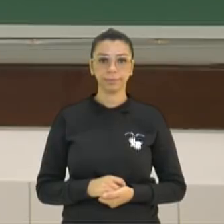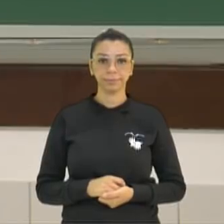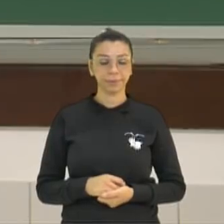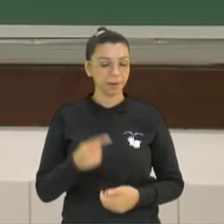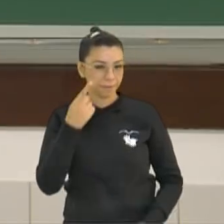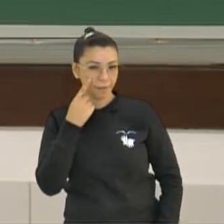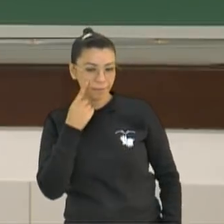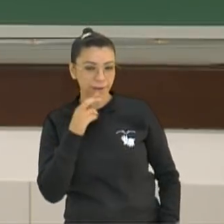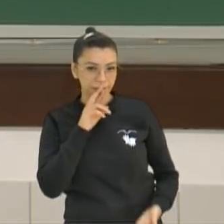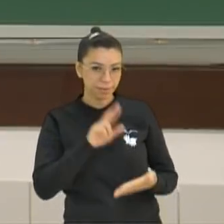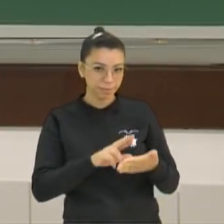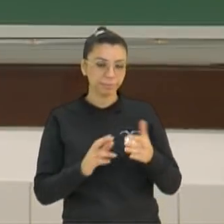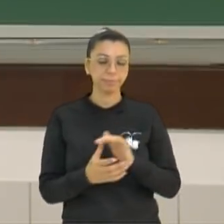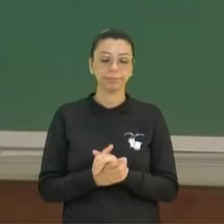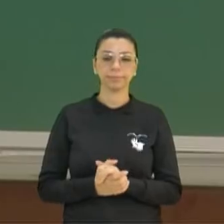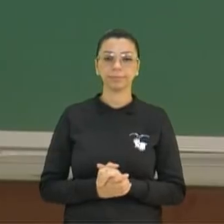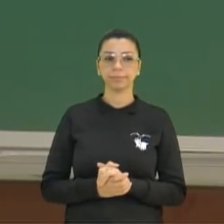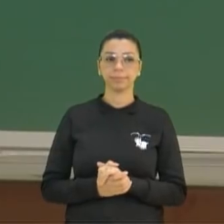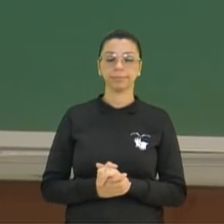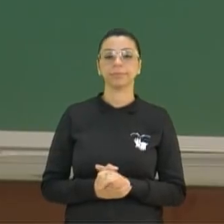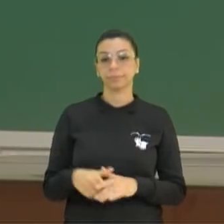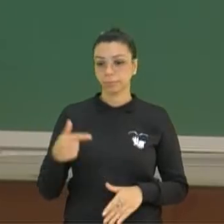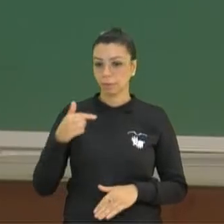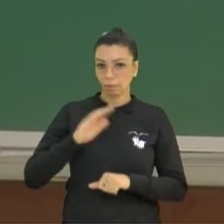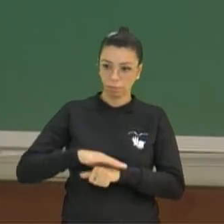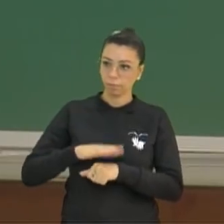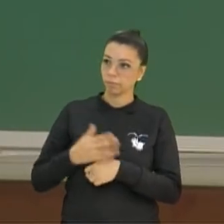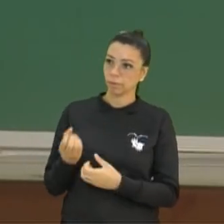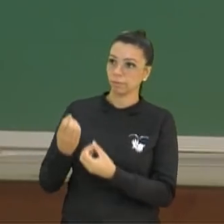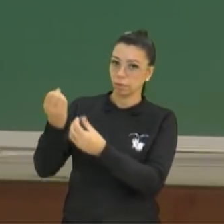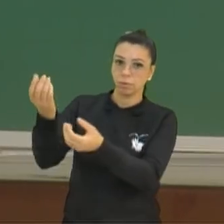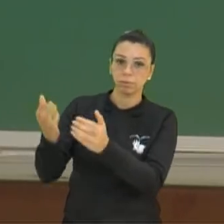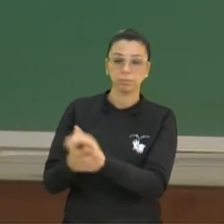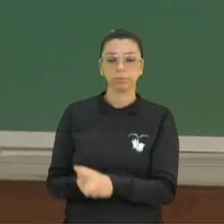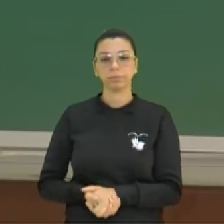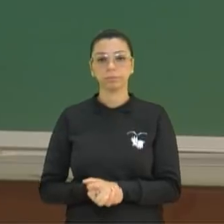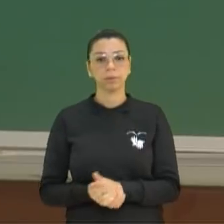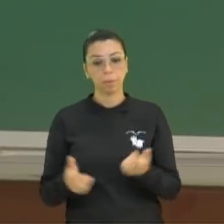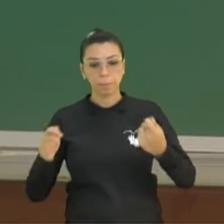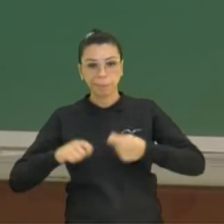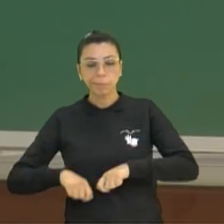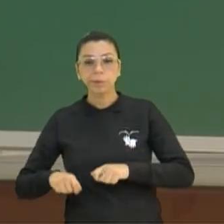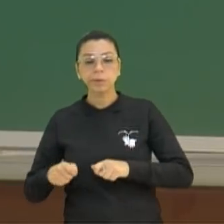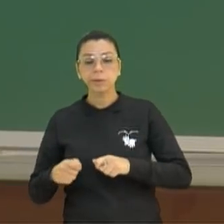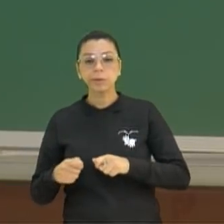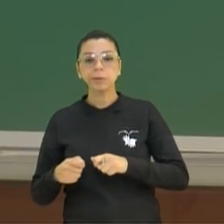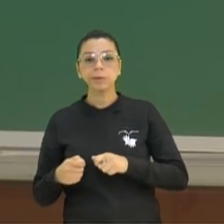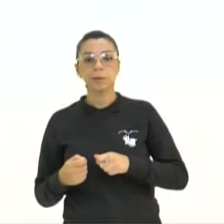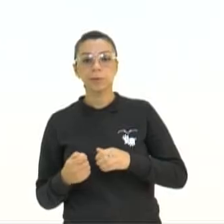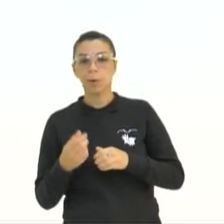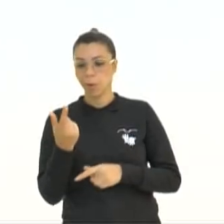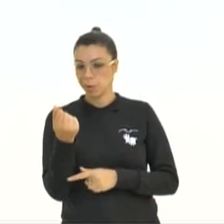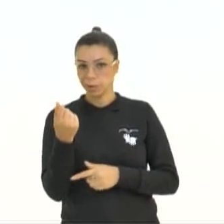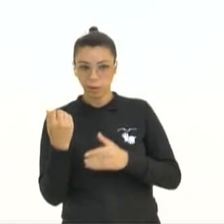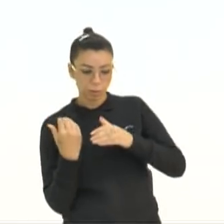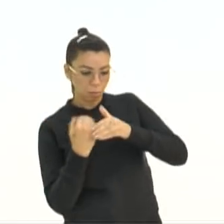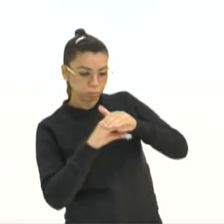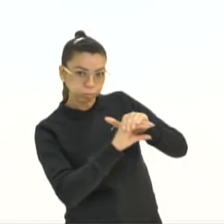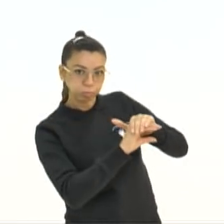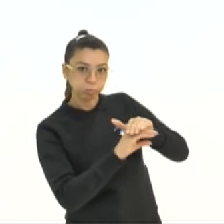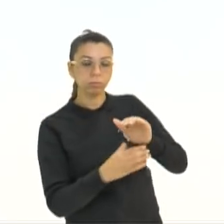conferir? I'm going to travel. Eu vou viajar. I need to save money. Preciso economizar. I'm going to